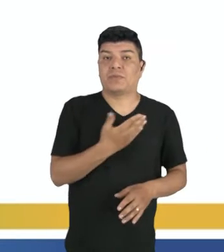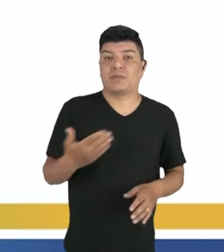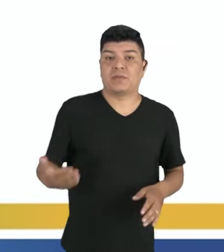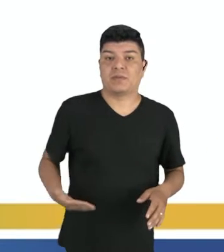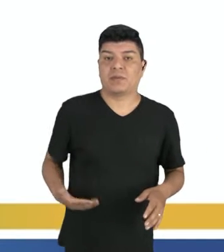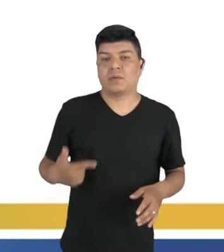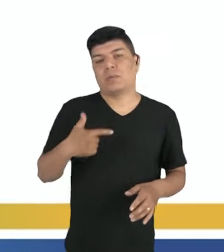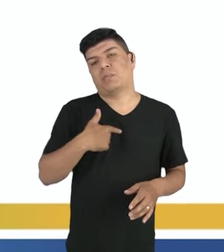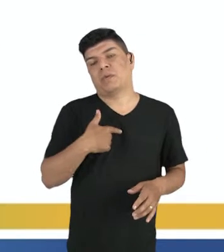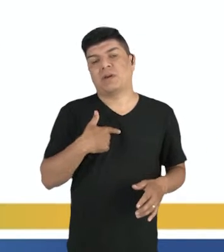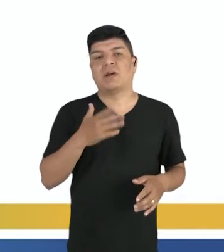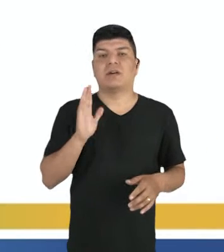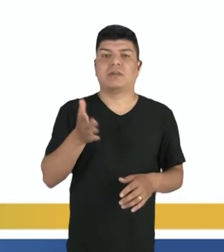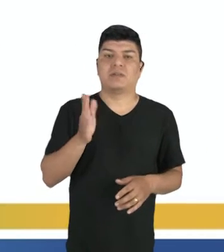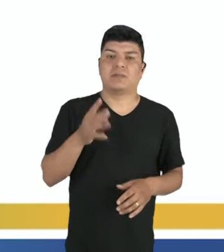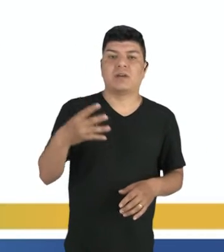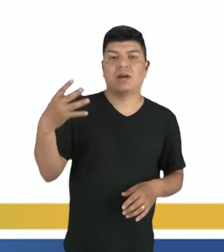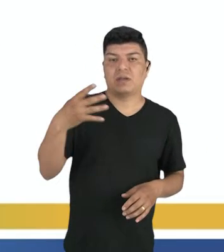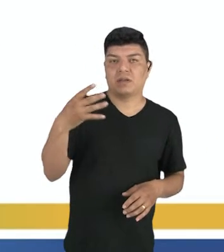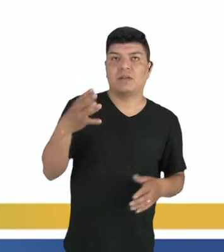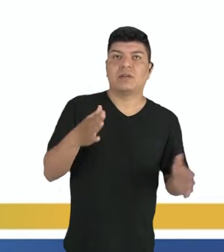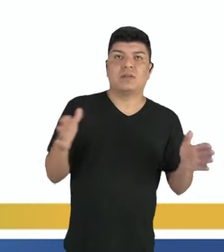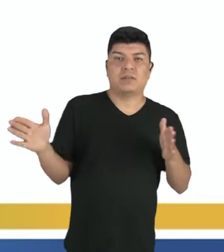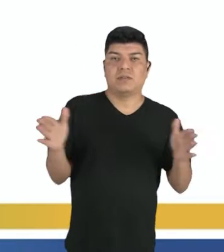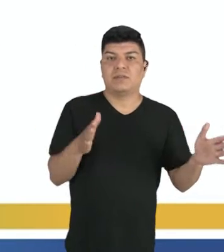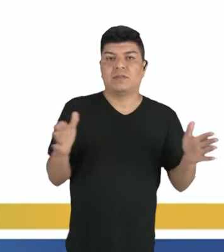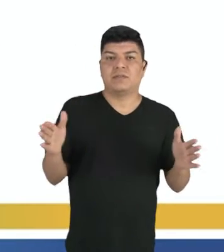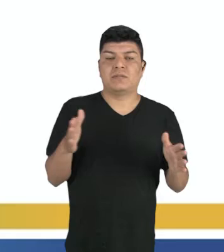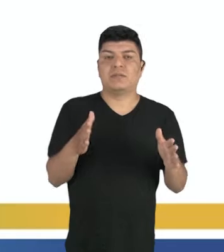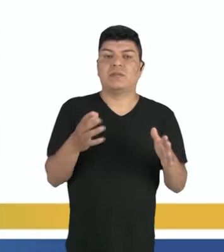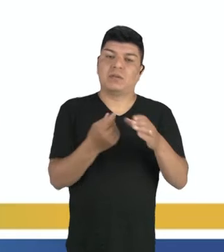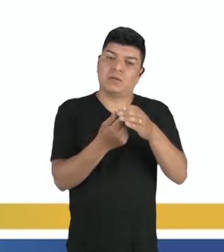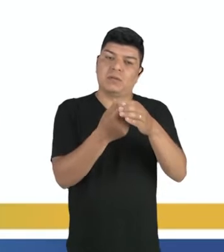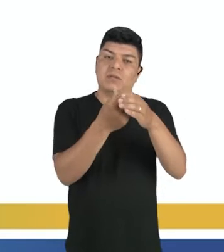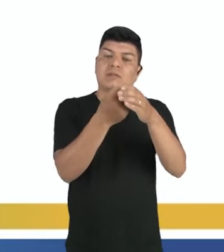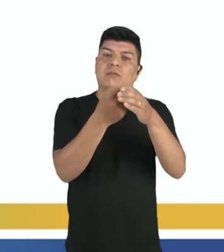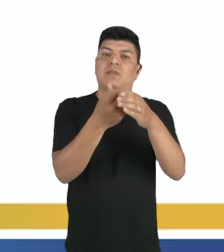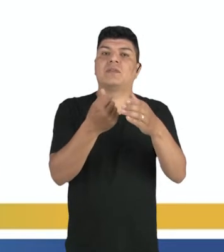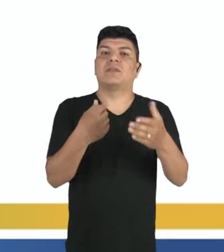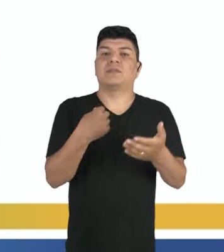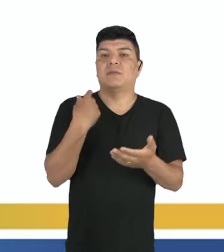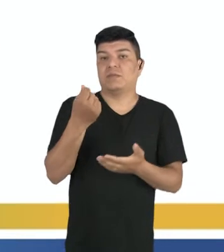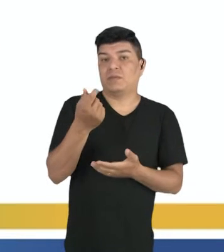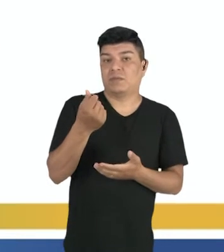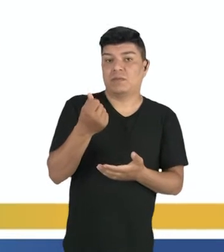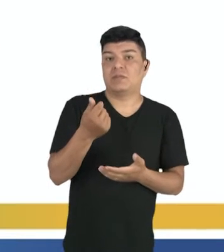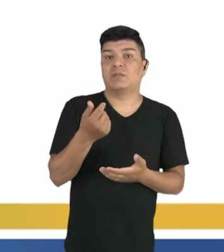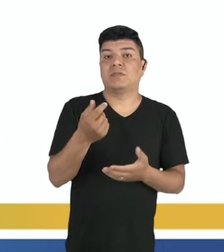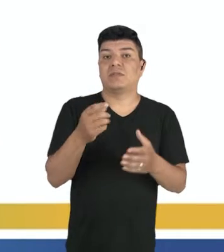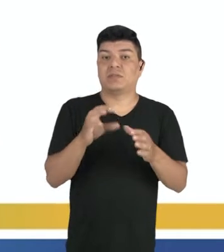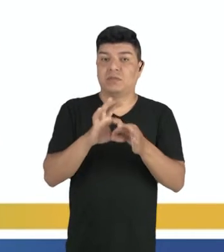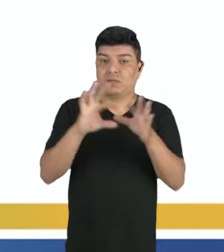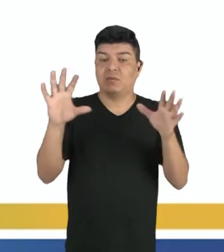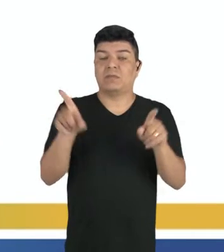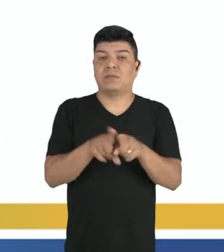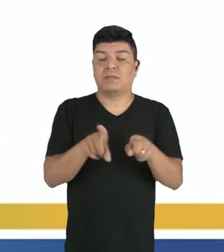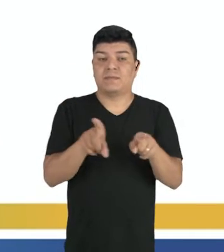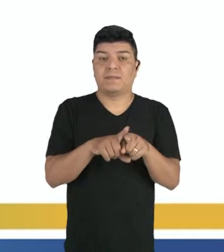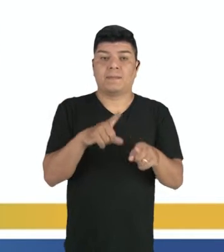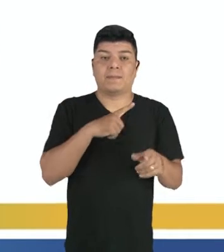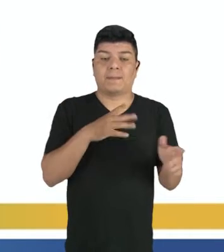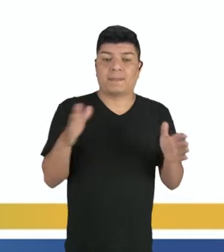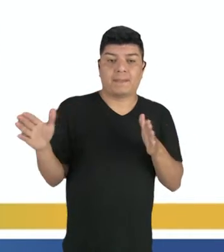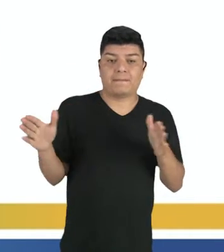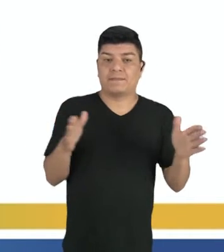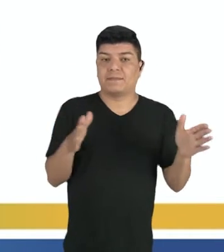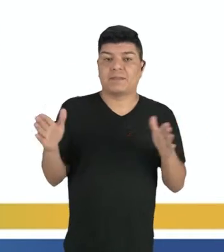Juscelino Kubitschek, já aí no quarto período, entrada de capital, recursos financeiros externos. Nesse período aí, gente, teve